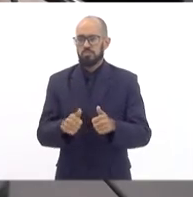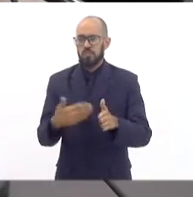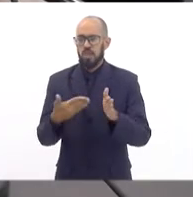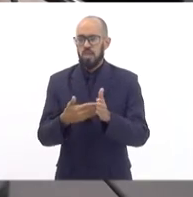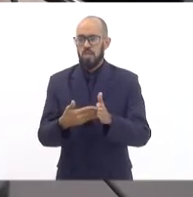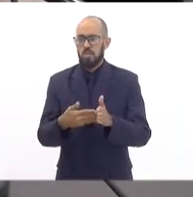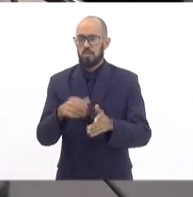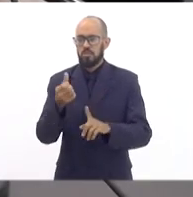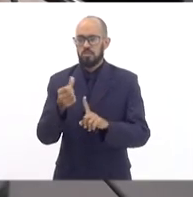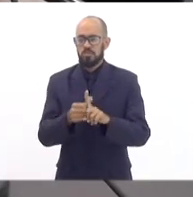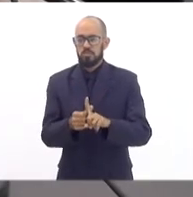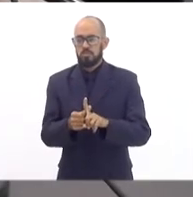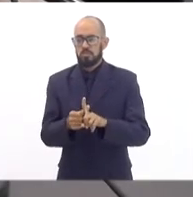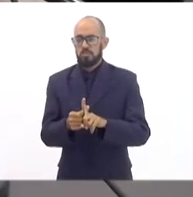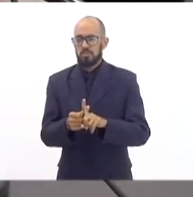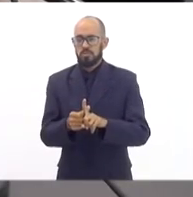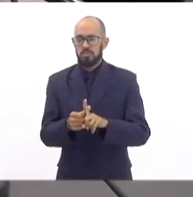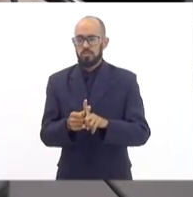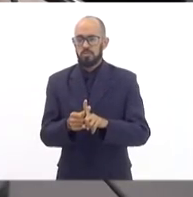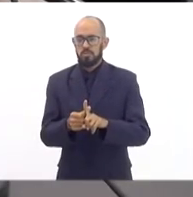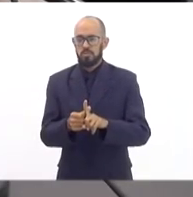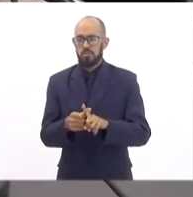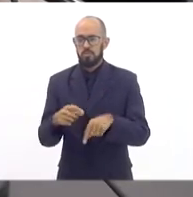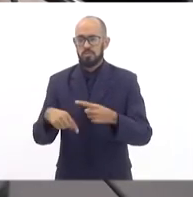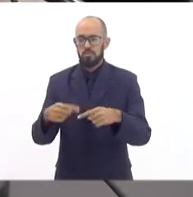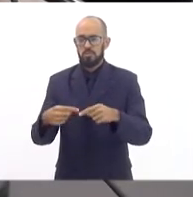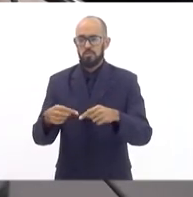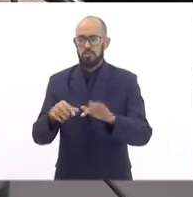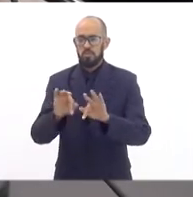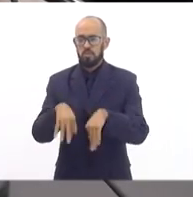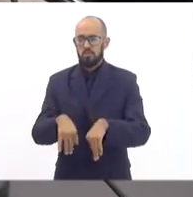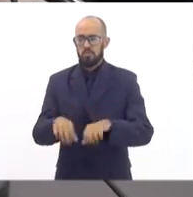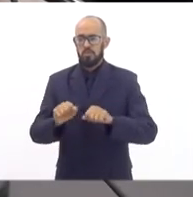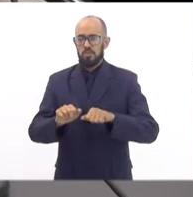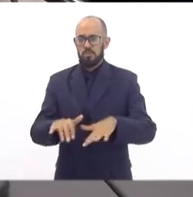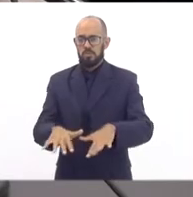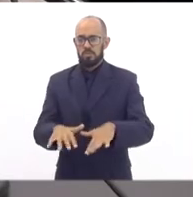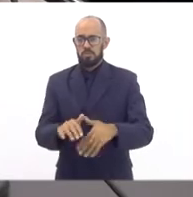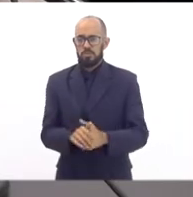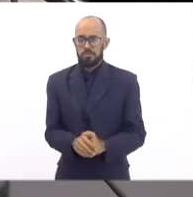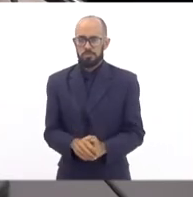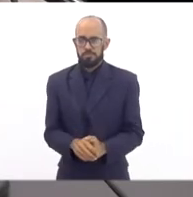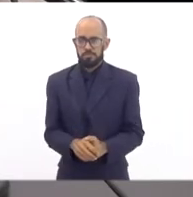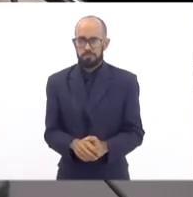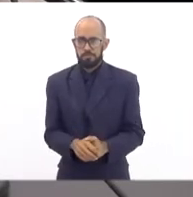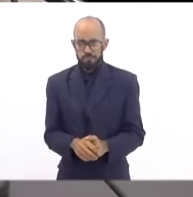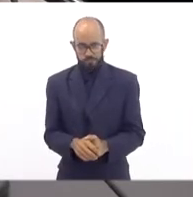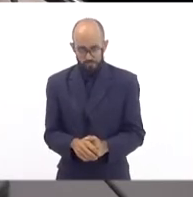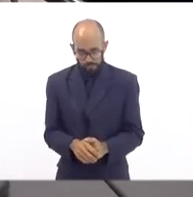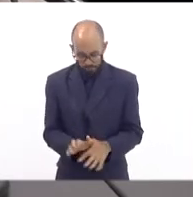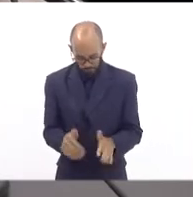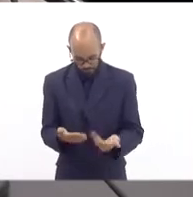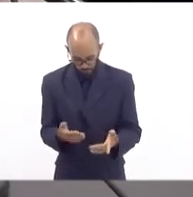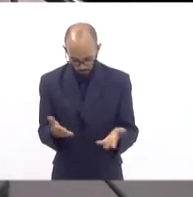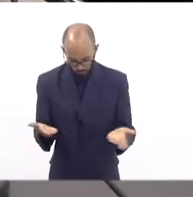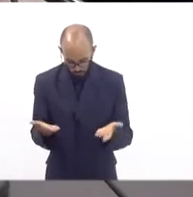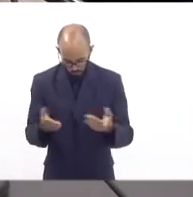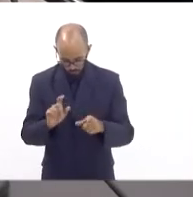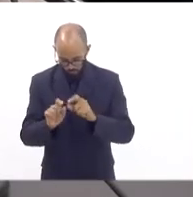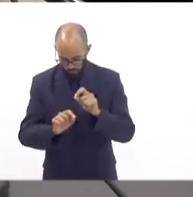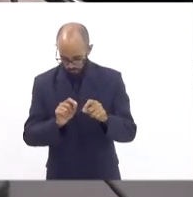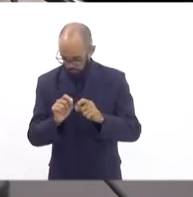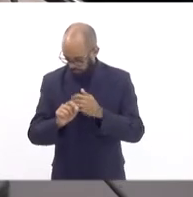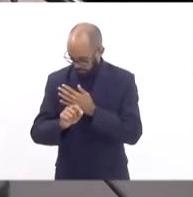os seis meses depois do fim da calamidade. Então, hoje, sobre os investimentos passados, a gente tem uma situação